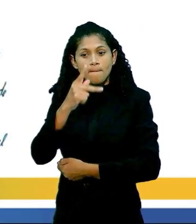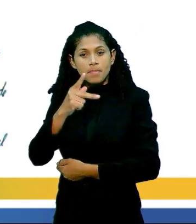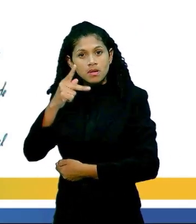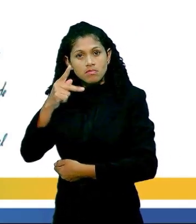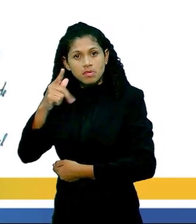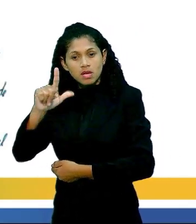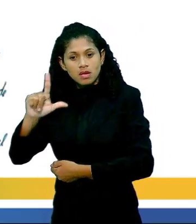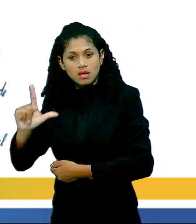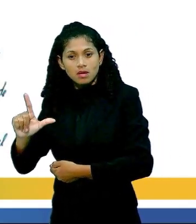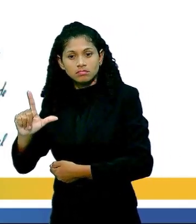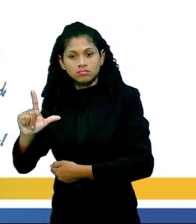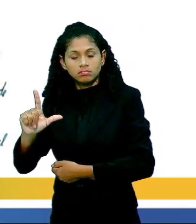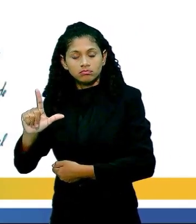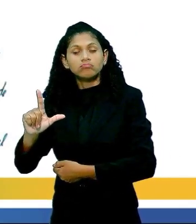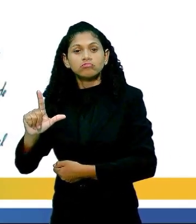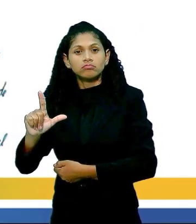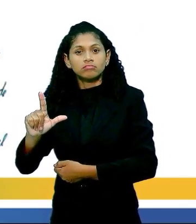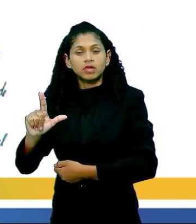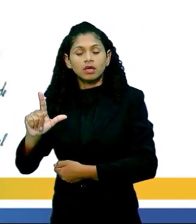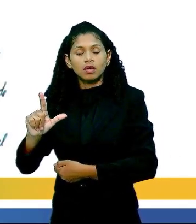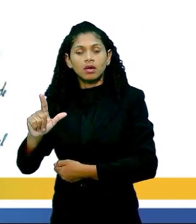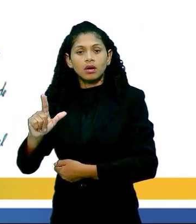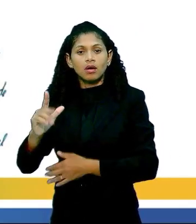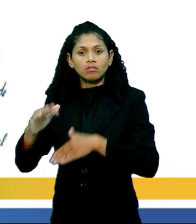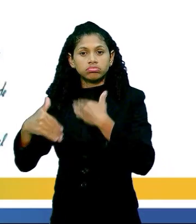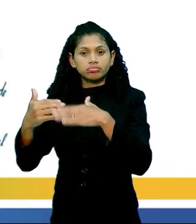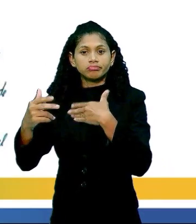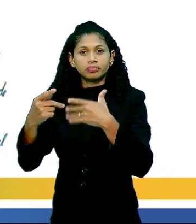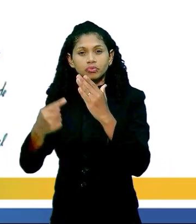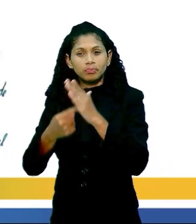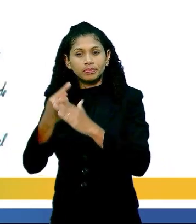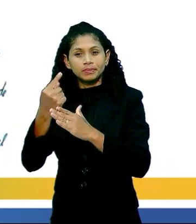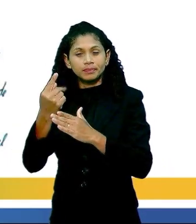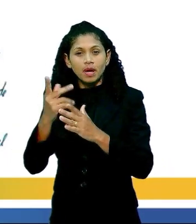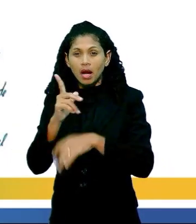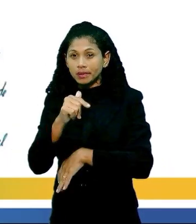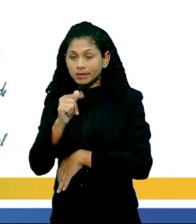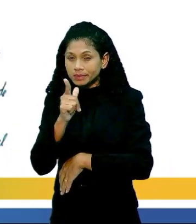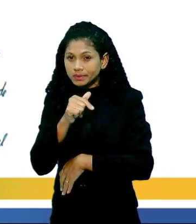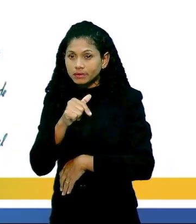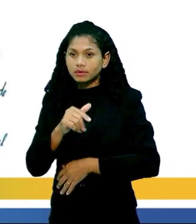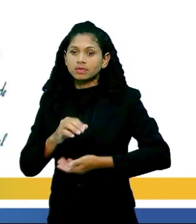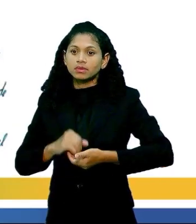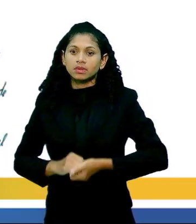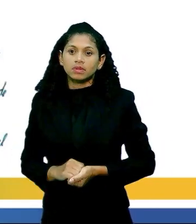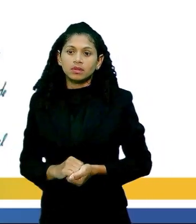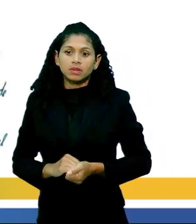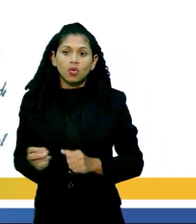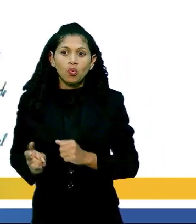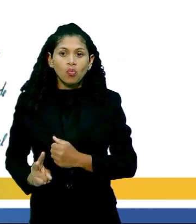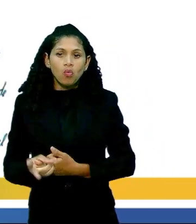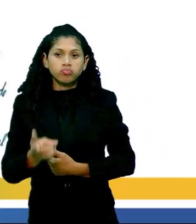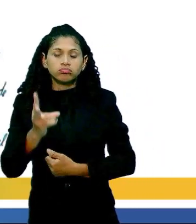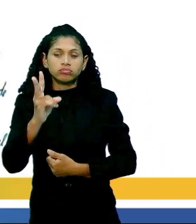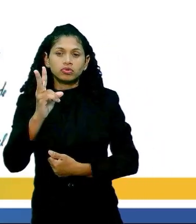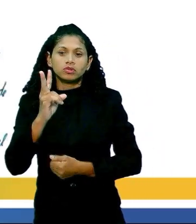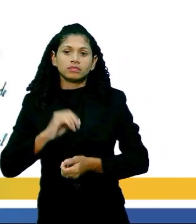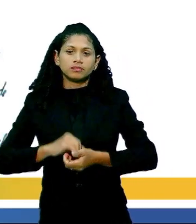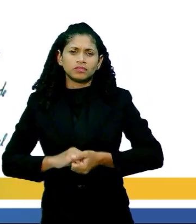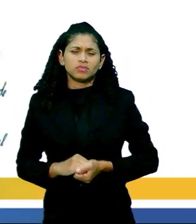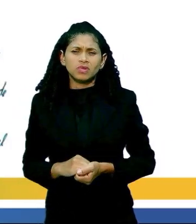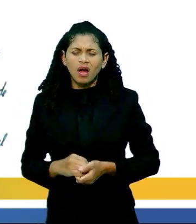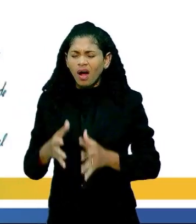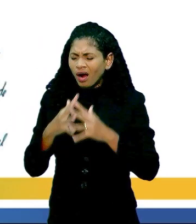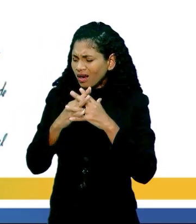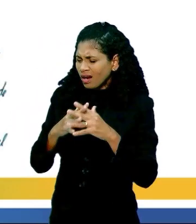PPL, produção primária líquida. Ok? Vamos adiante. Espera aí, ficou